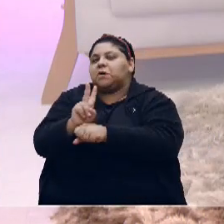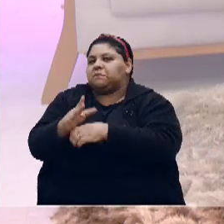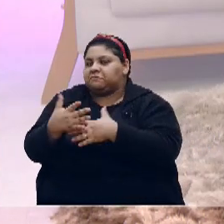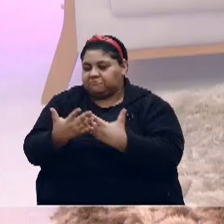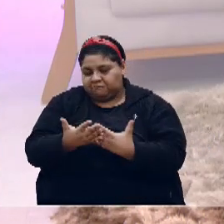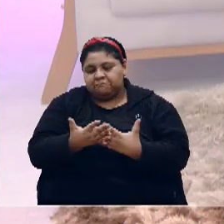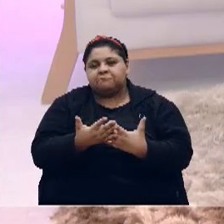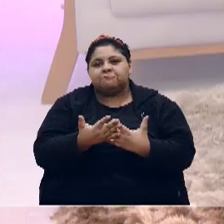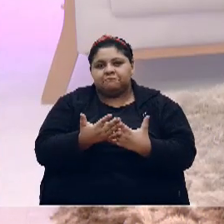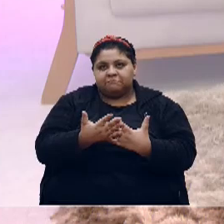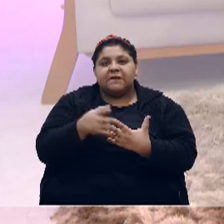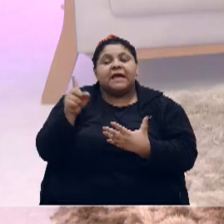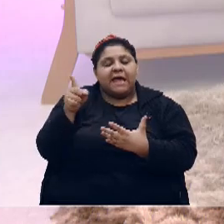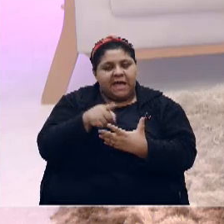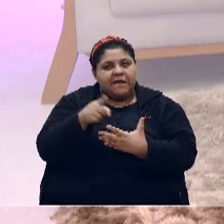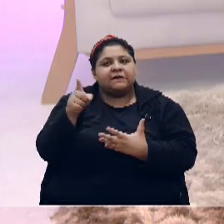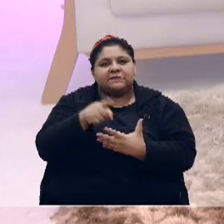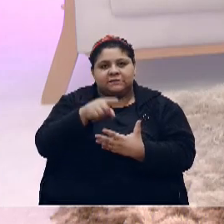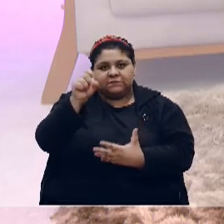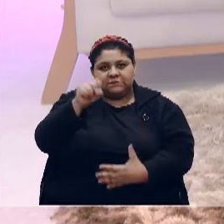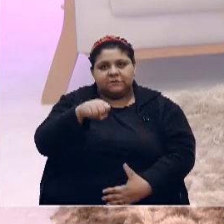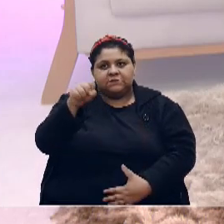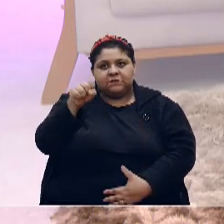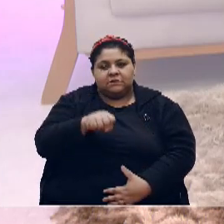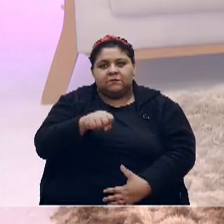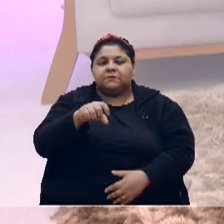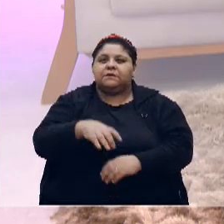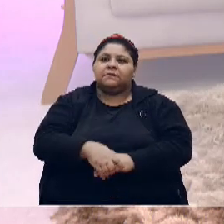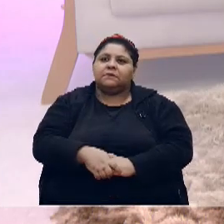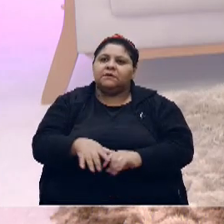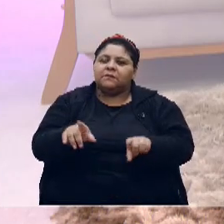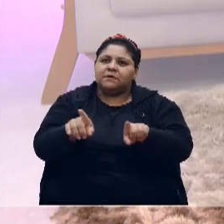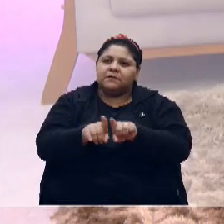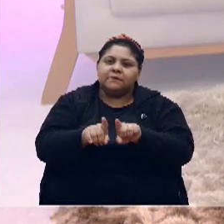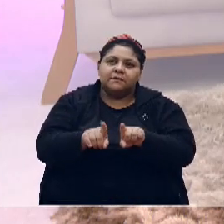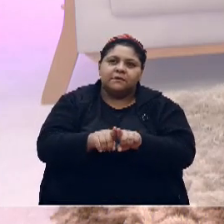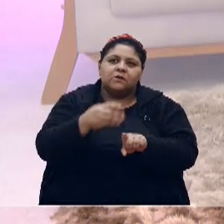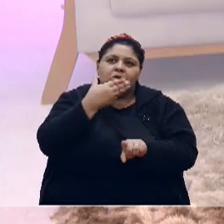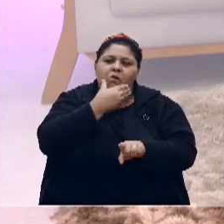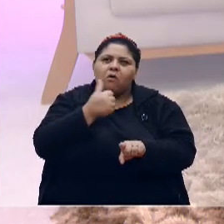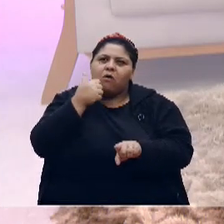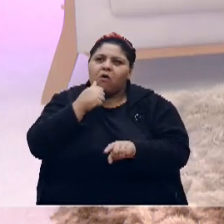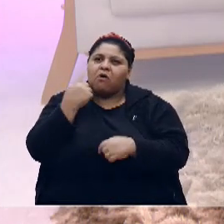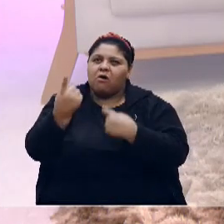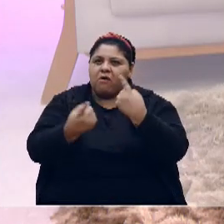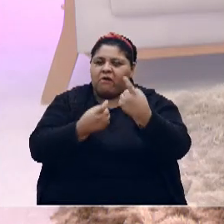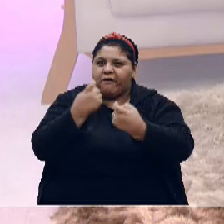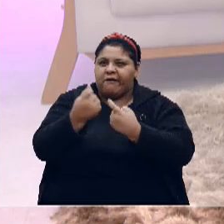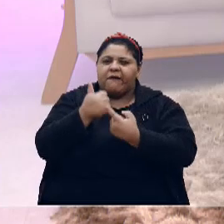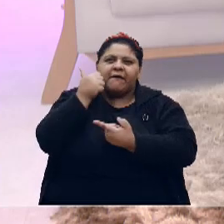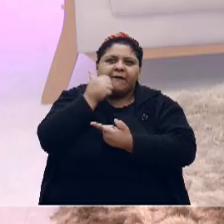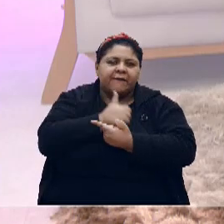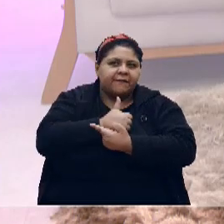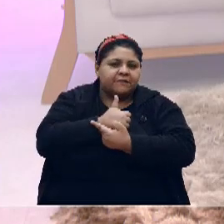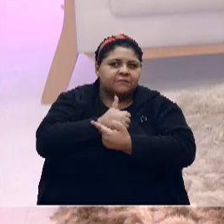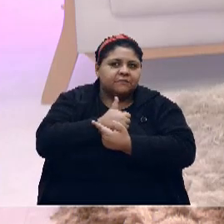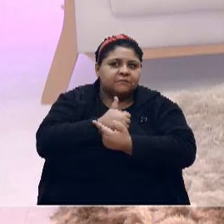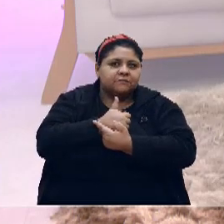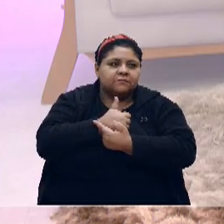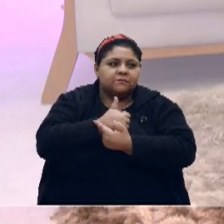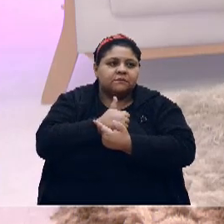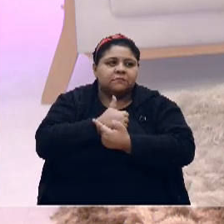E né? Eu acho que é. Isso sim, essa questão acho que passa por homem e mulher. Algumas coisas é da mulher mesmo, como algumas coisas são do